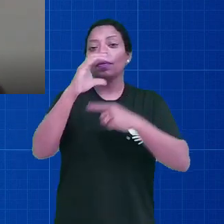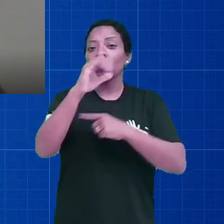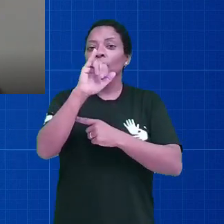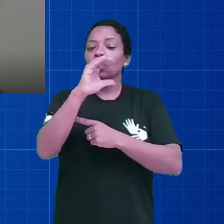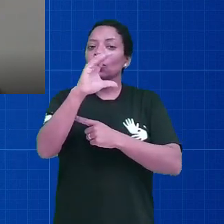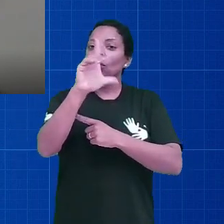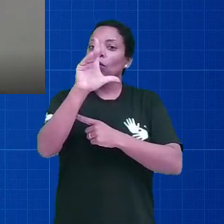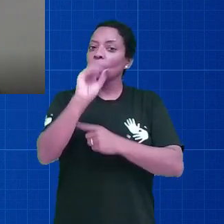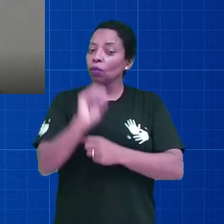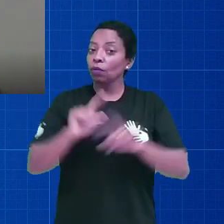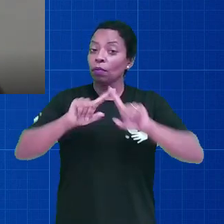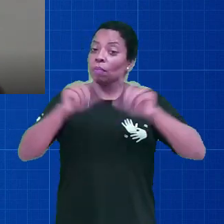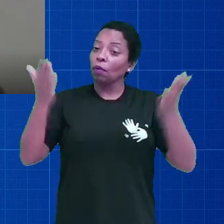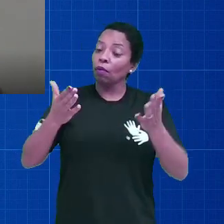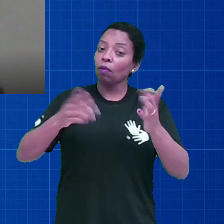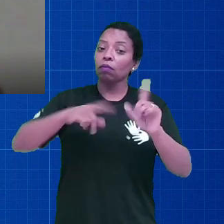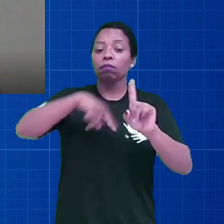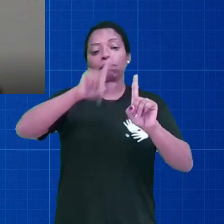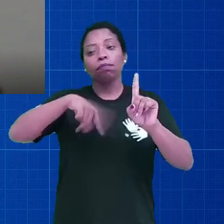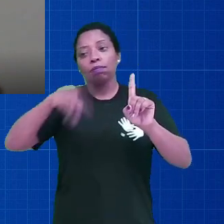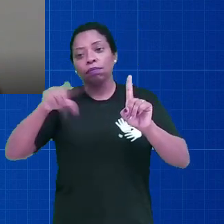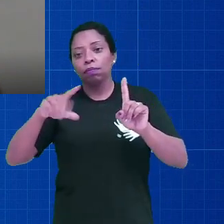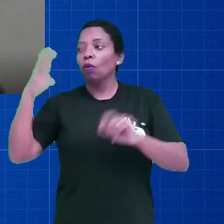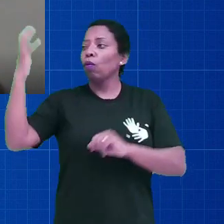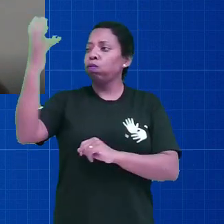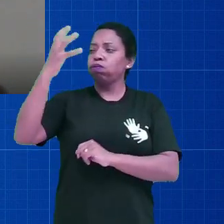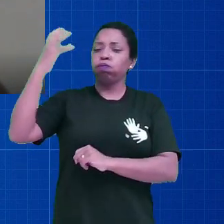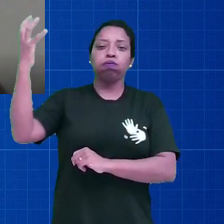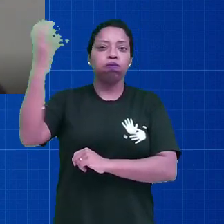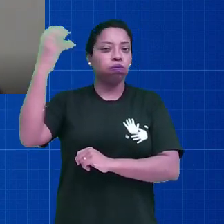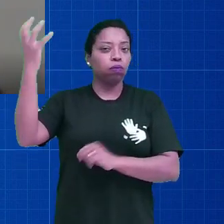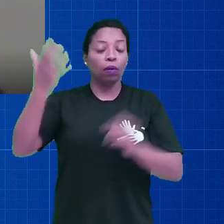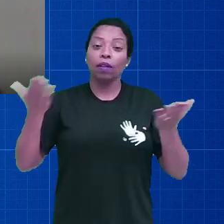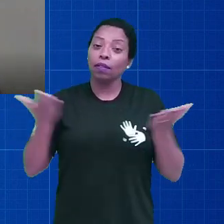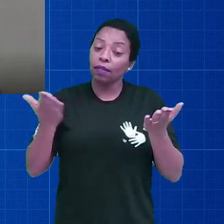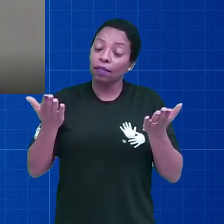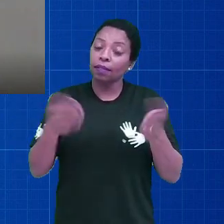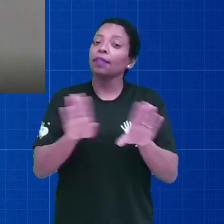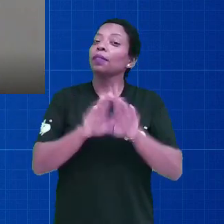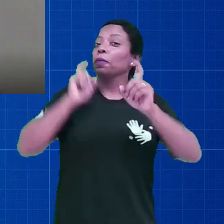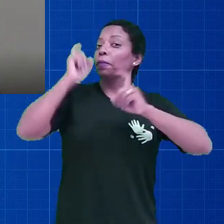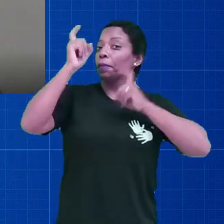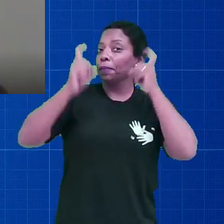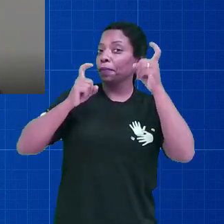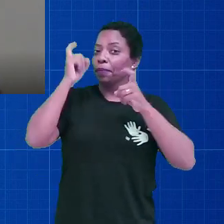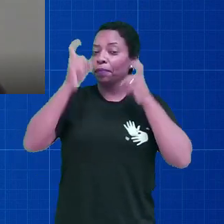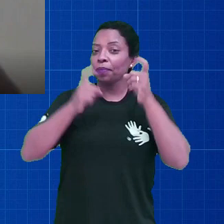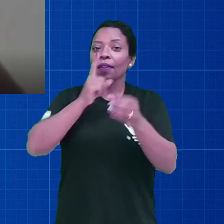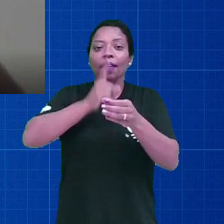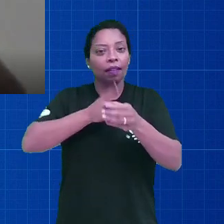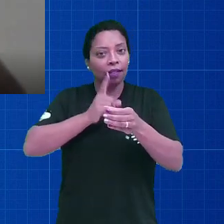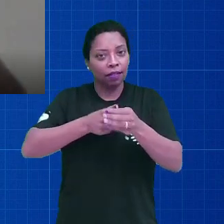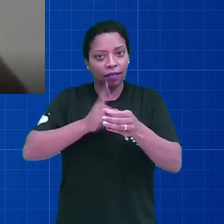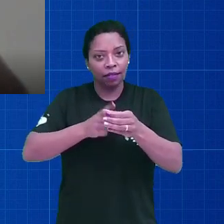mudança climática que a gente está abordando aí. Né? E dentro disso, né, uma preocupação que tem aí nas cidades é essa questão